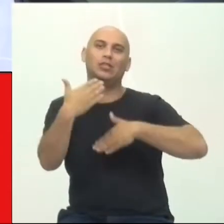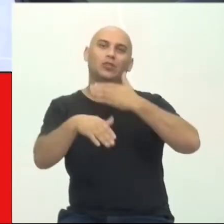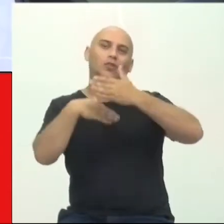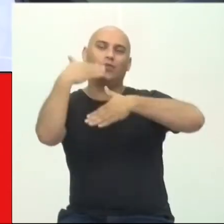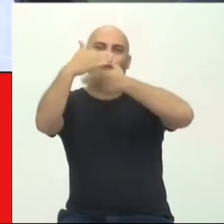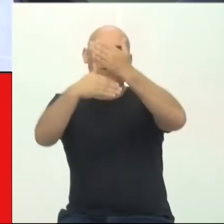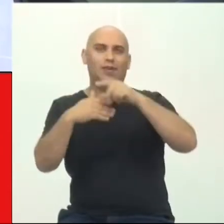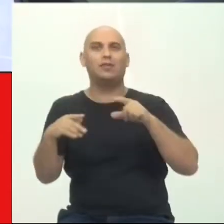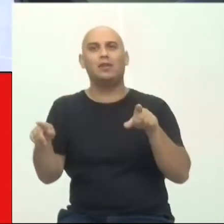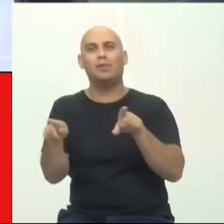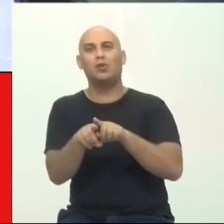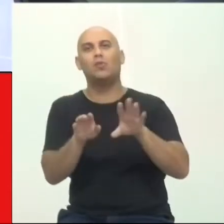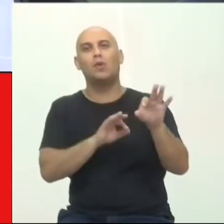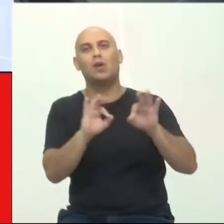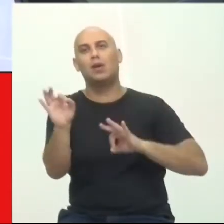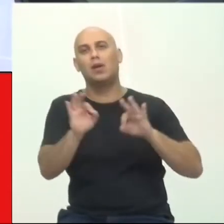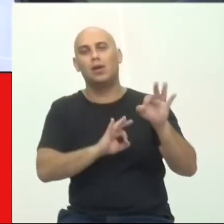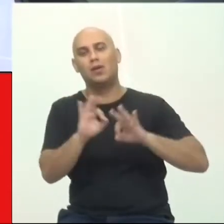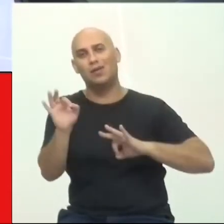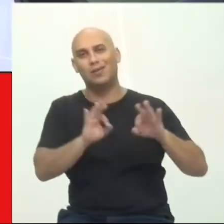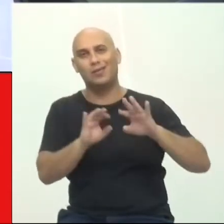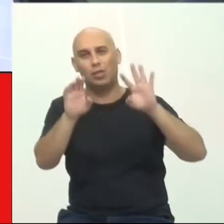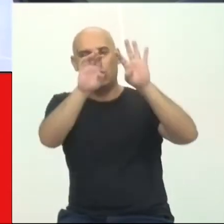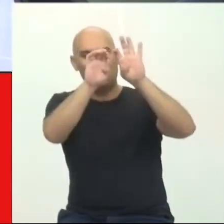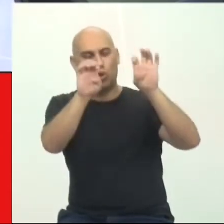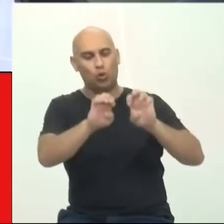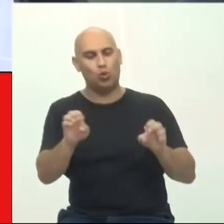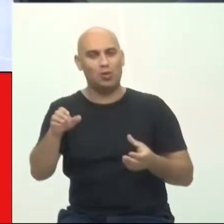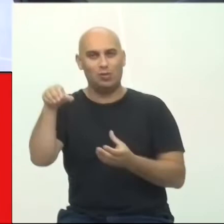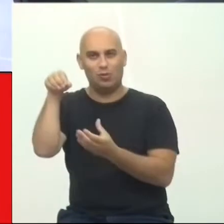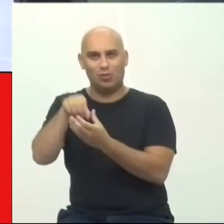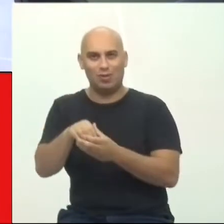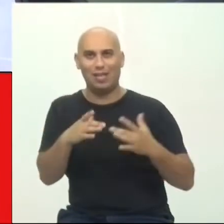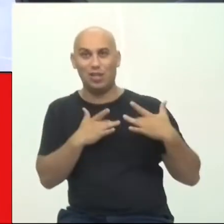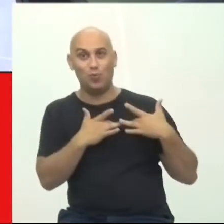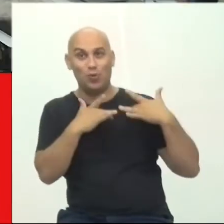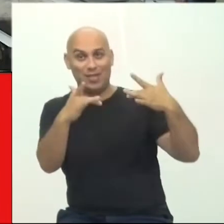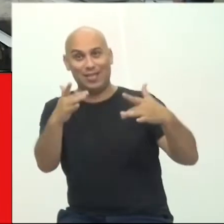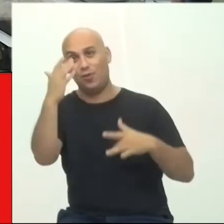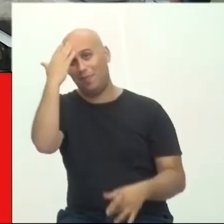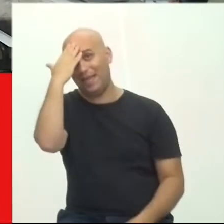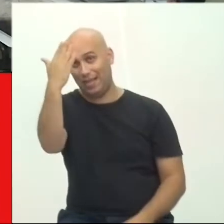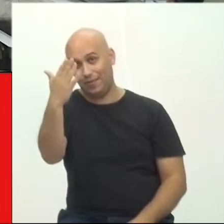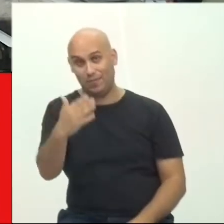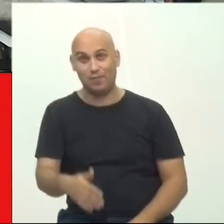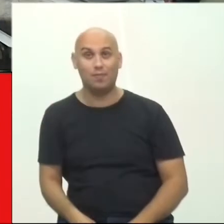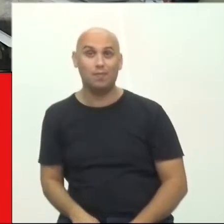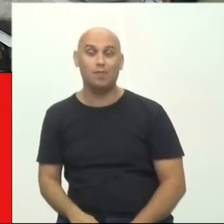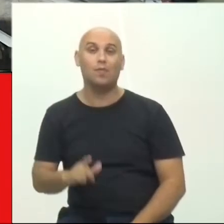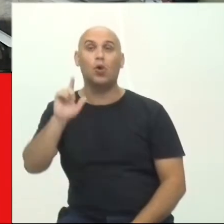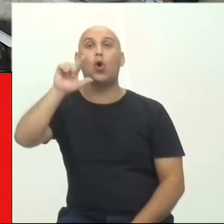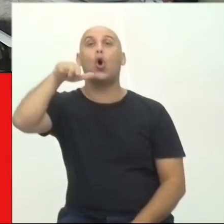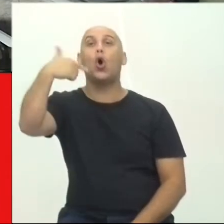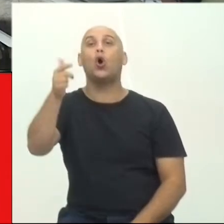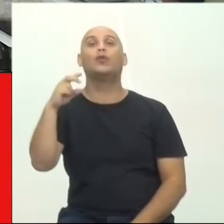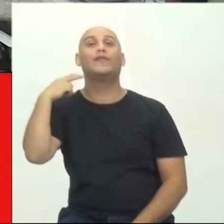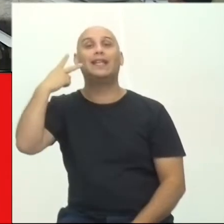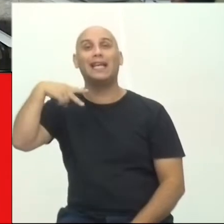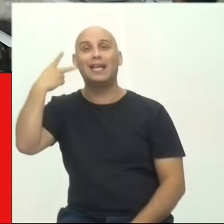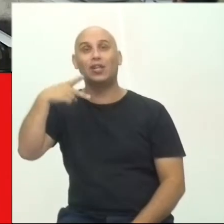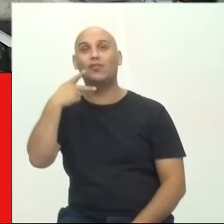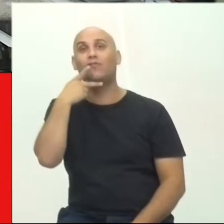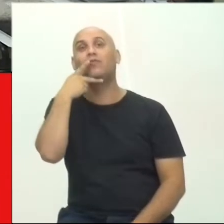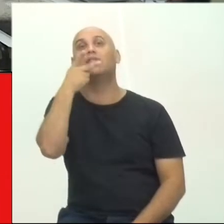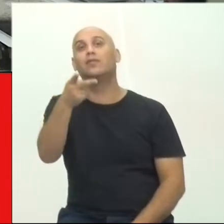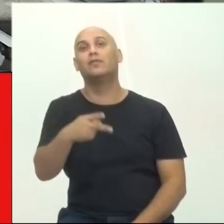projeto, e também toda a estrutura da Unesc que colocou à disposição. Muito obrigado. Mais algum vereador que deseja falar? Maneca?